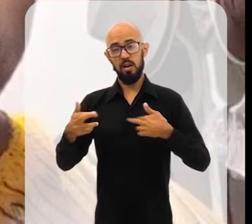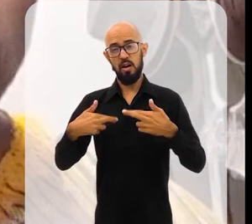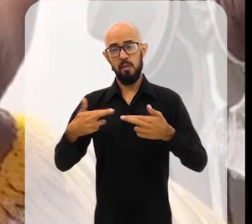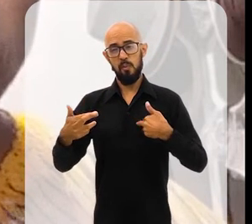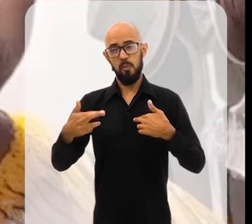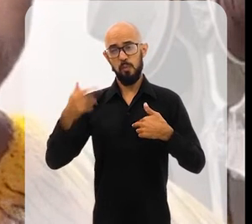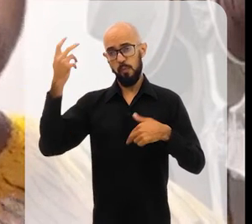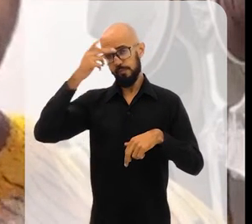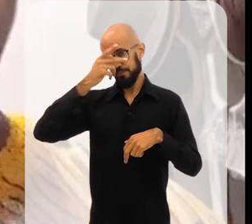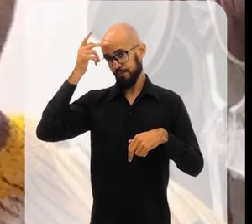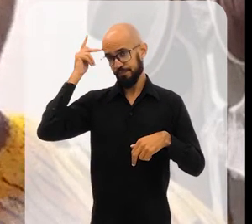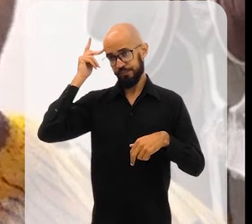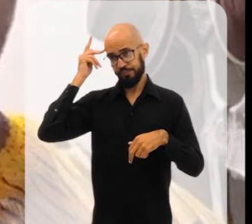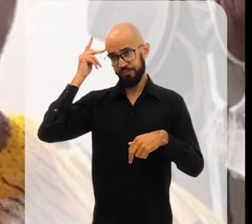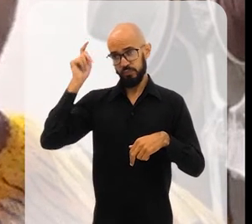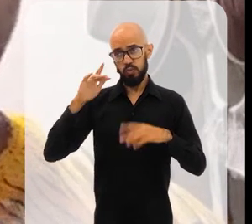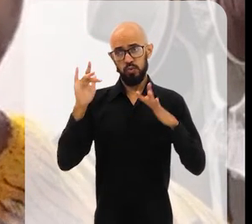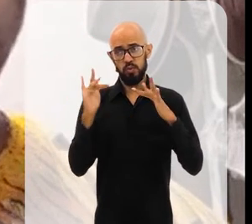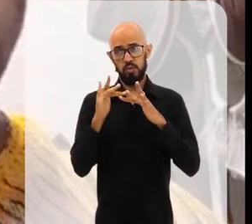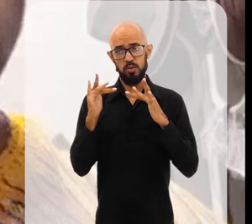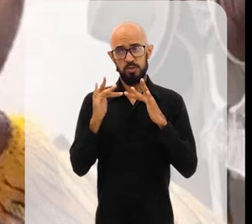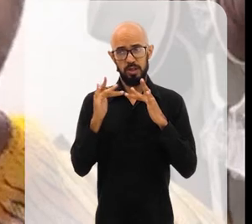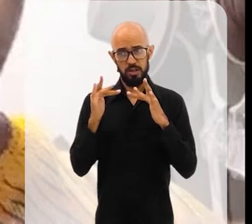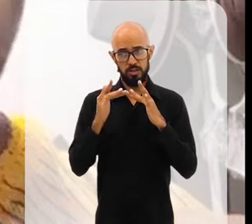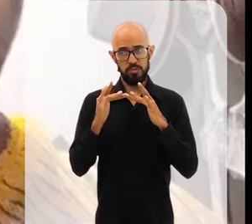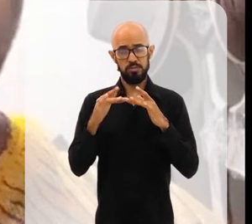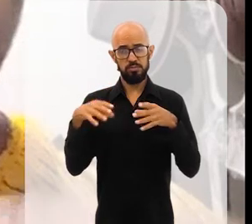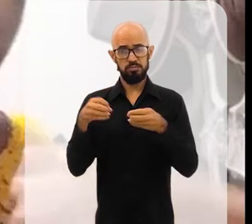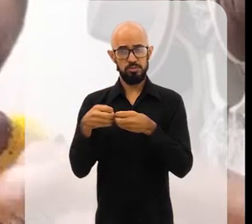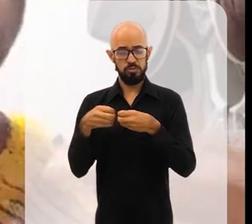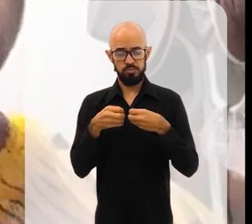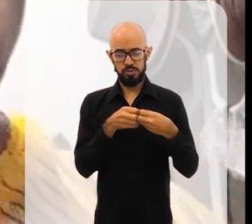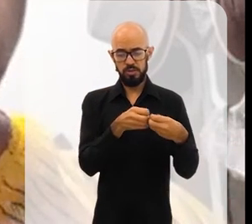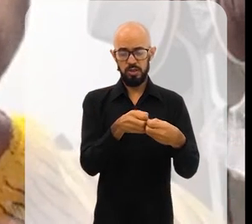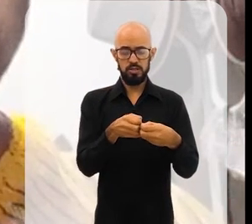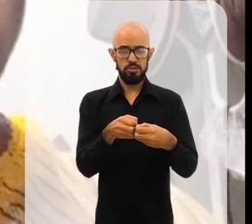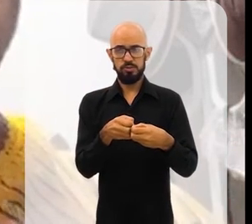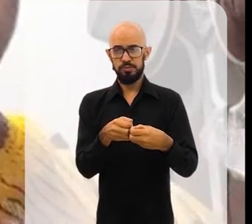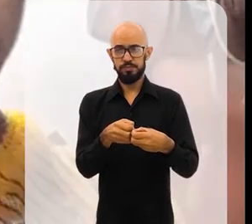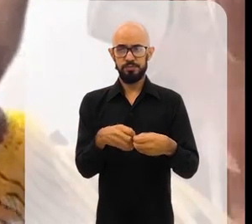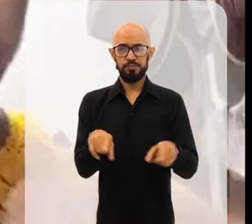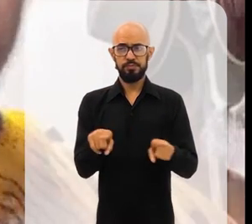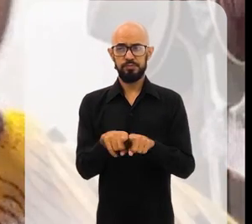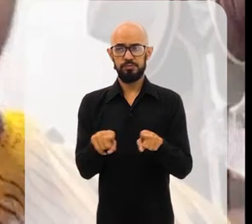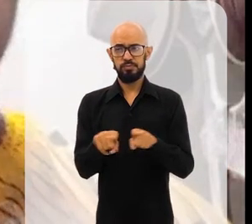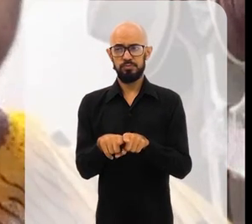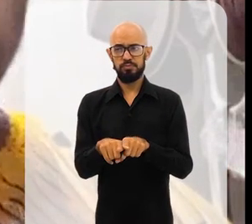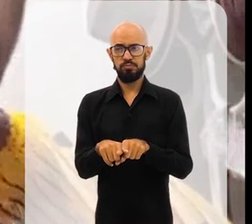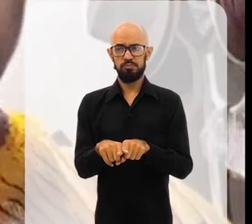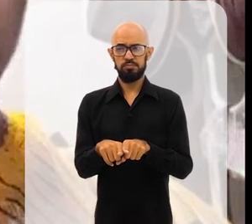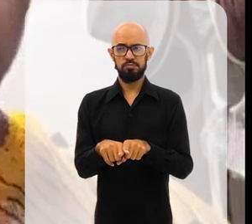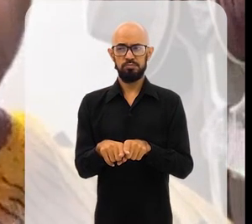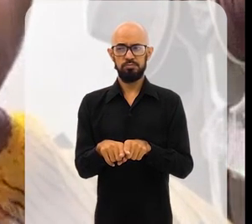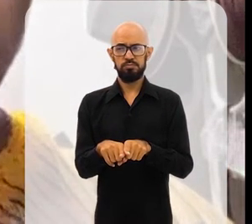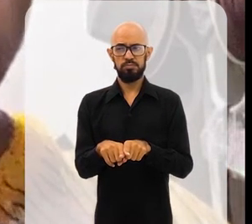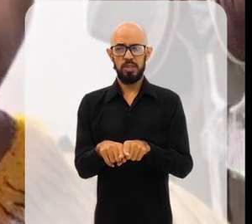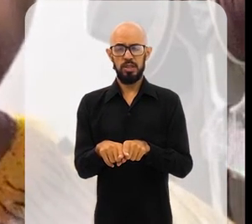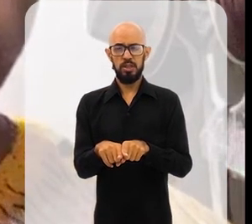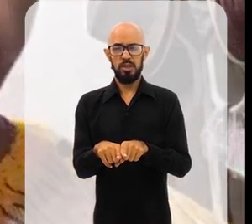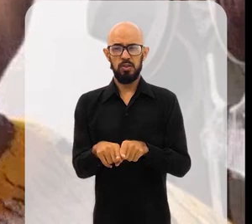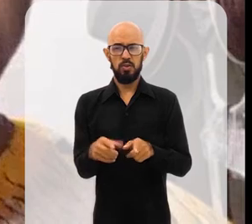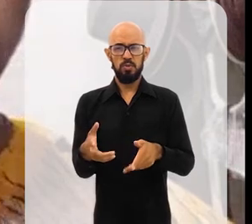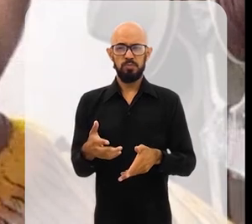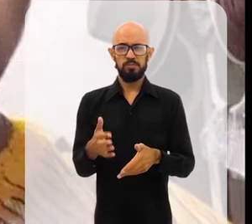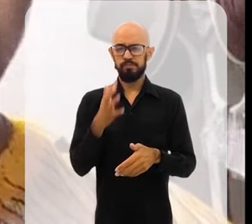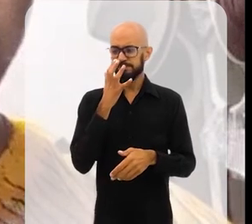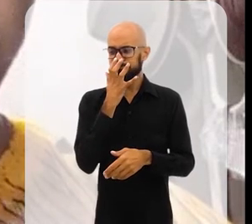com as pessoas, com o contato, com a proximidade e a pseudo-intimidade com muita